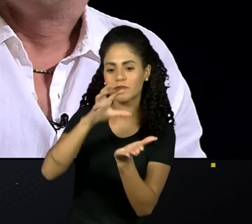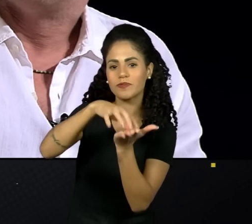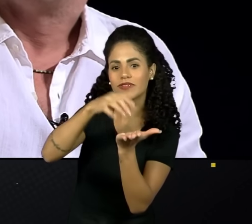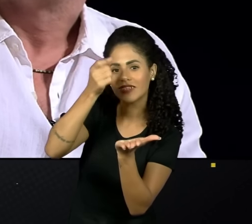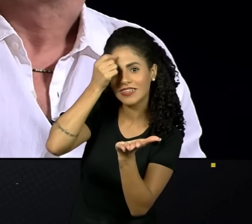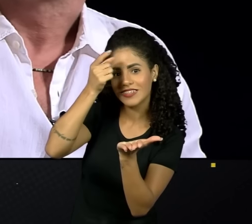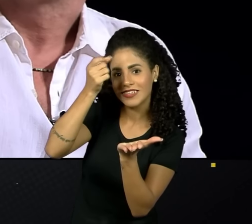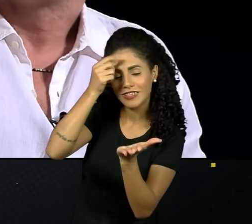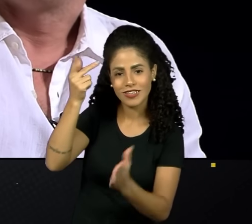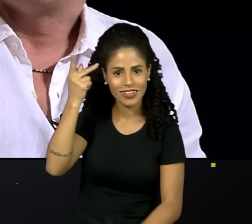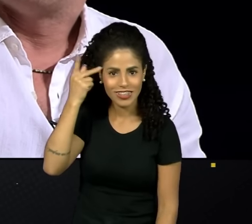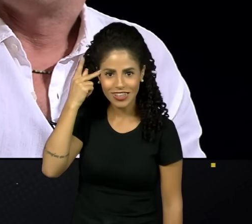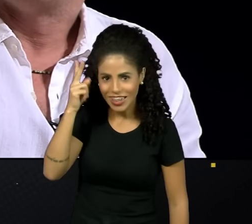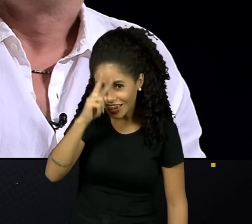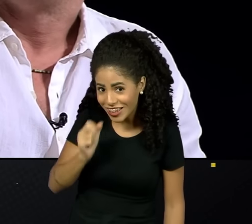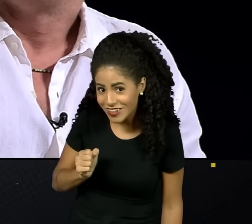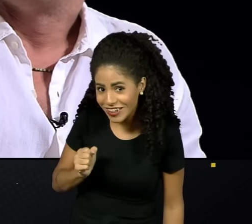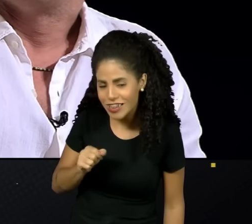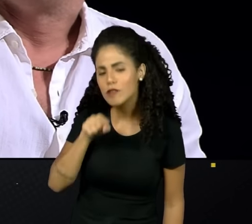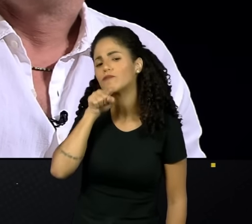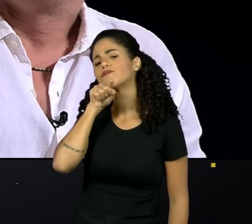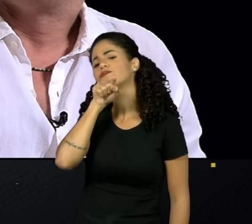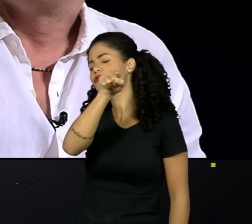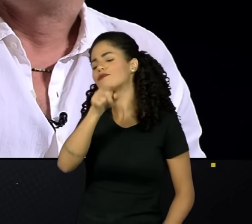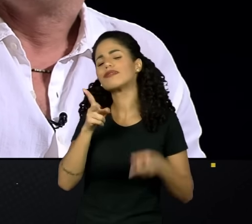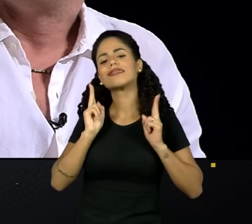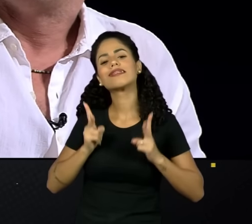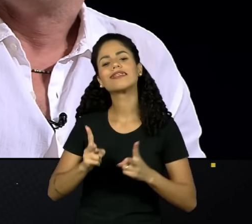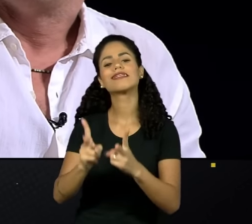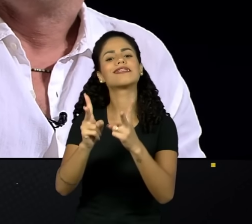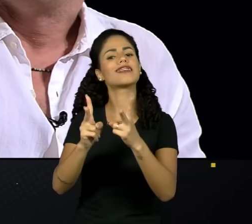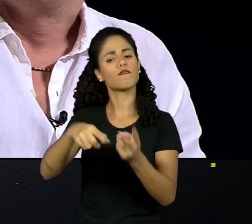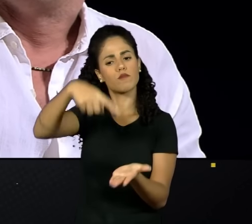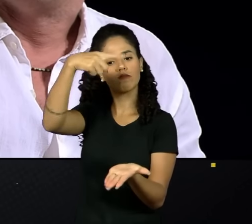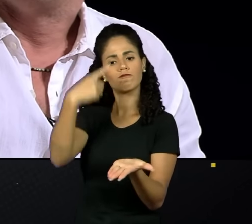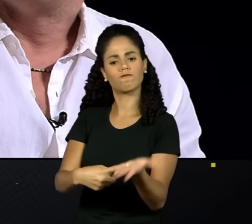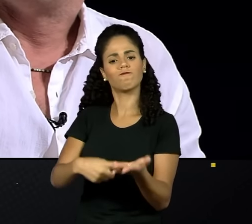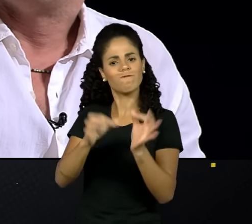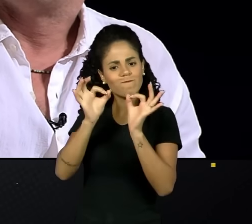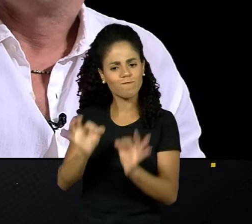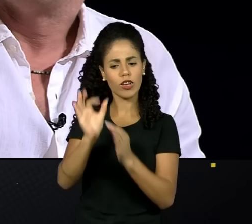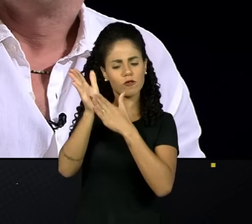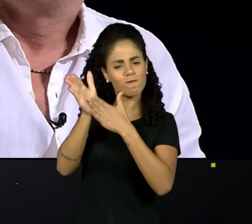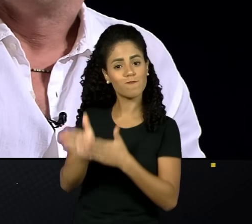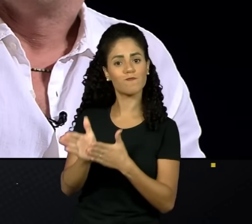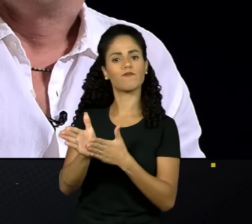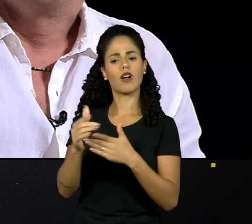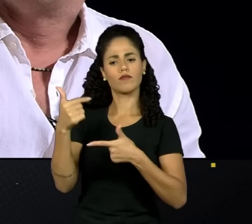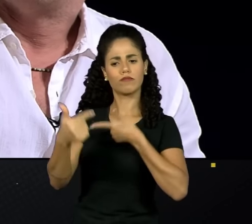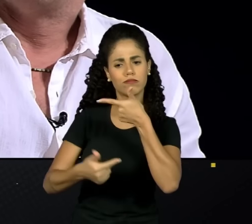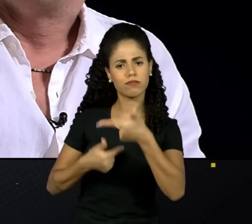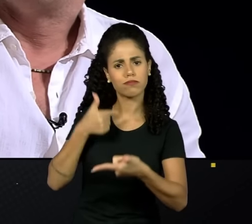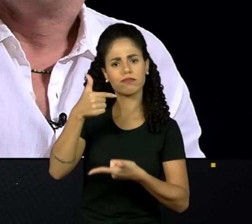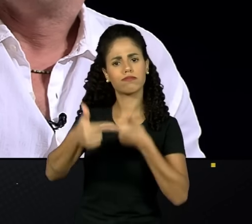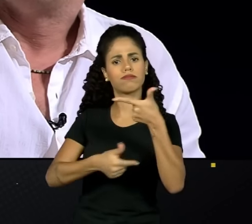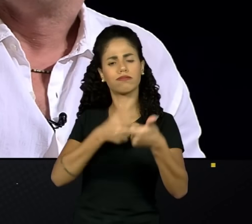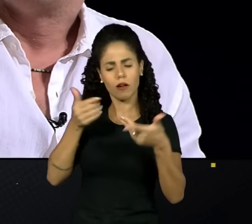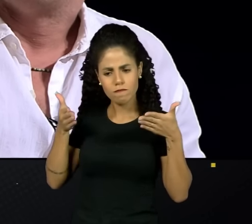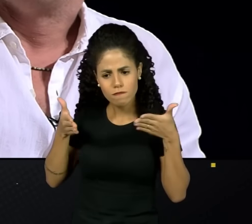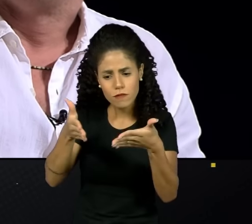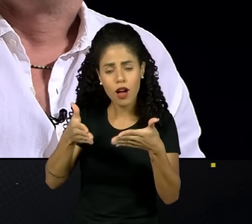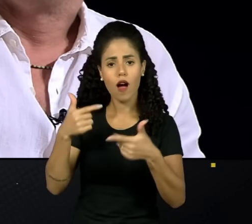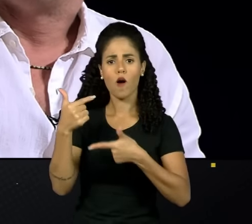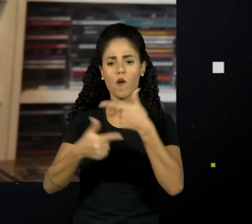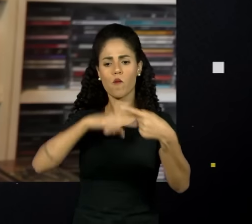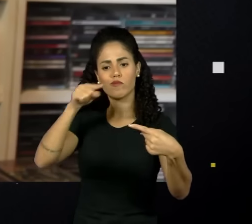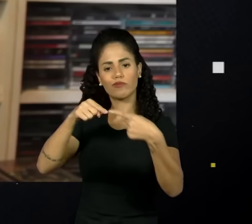São Paulo e você sempre comprometido e com